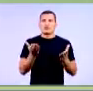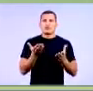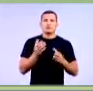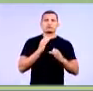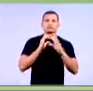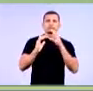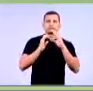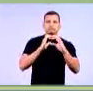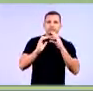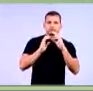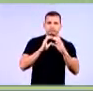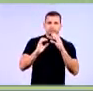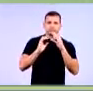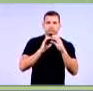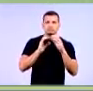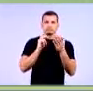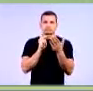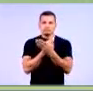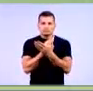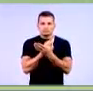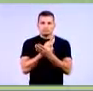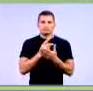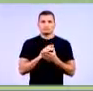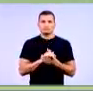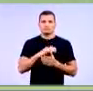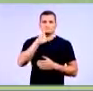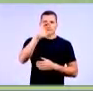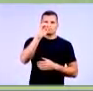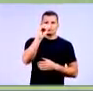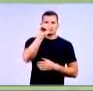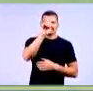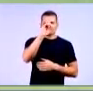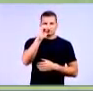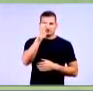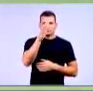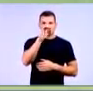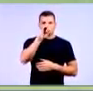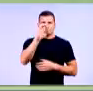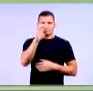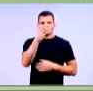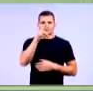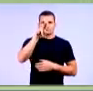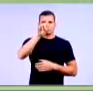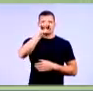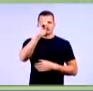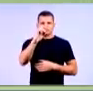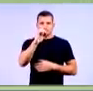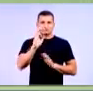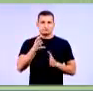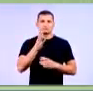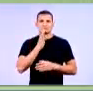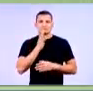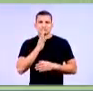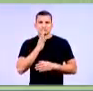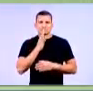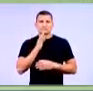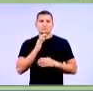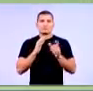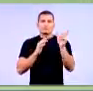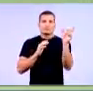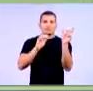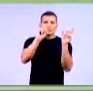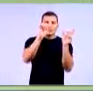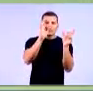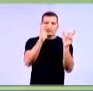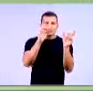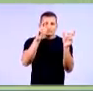A comunicação entre casos de uso. Então a gente viu que a gente conheceu a comunicação do ator